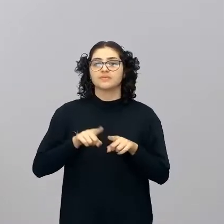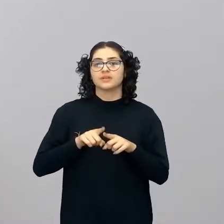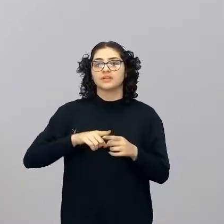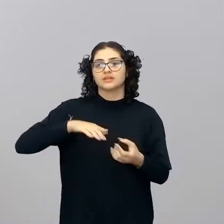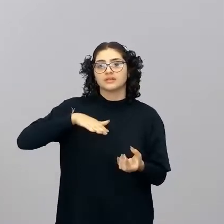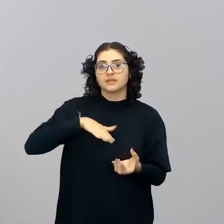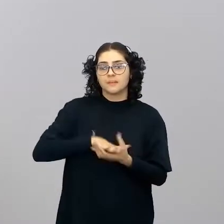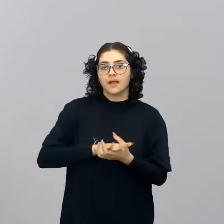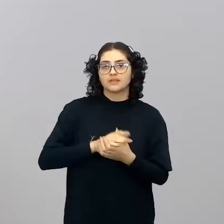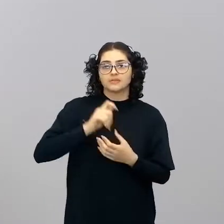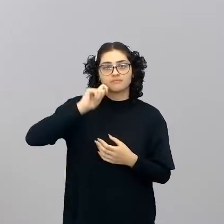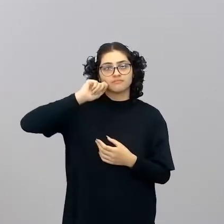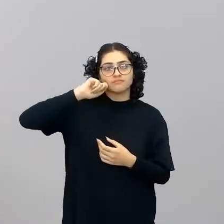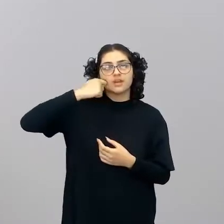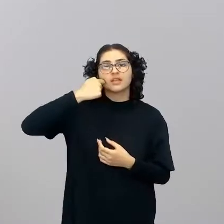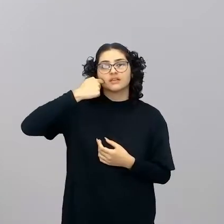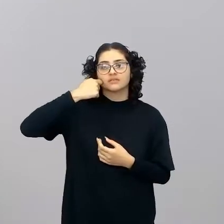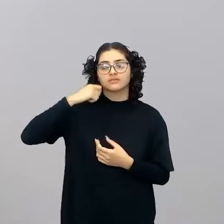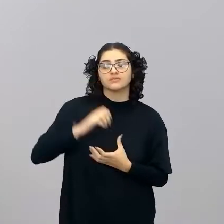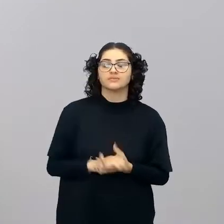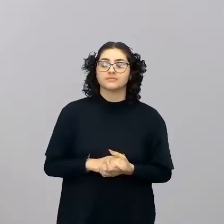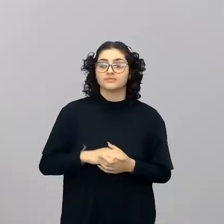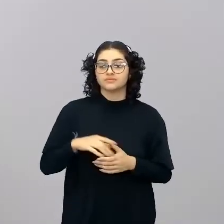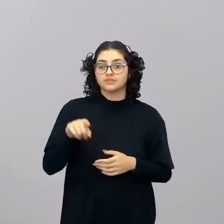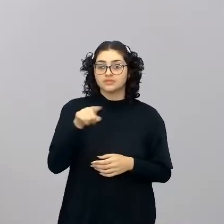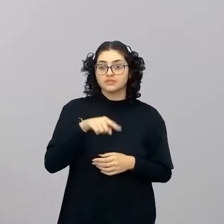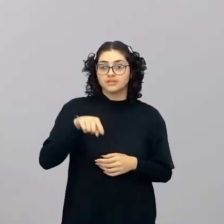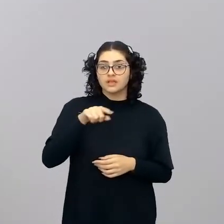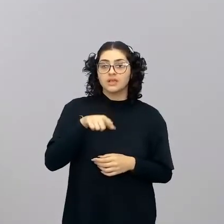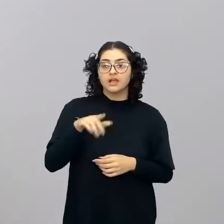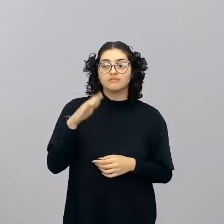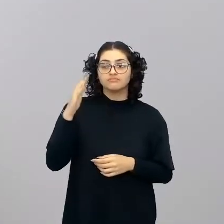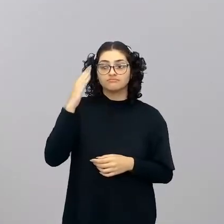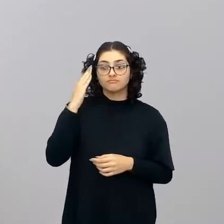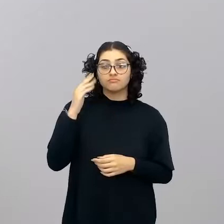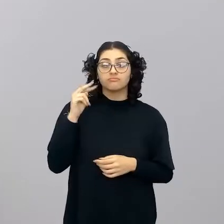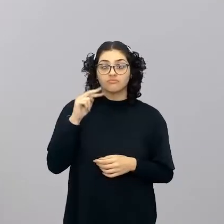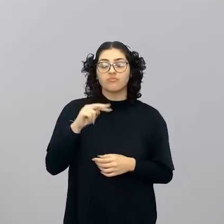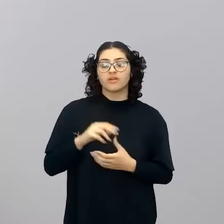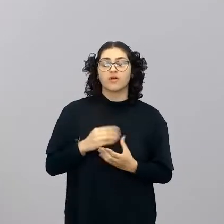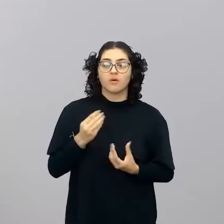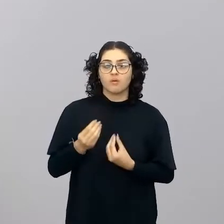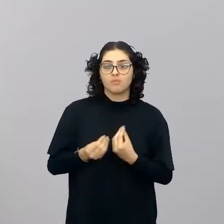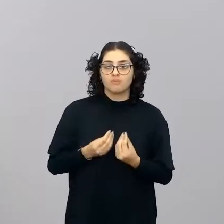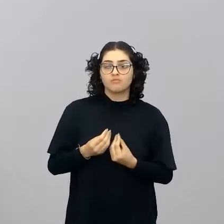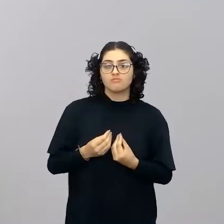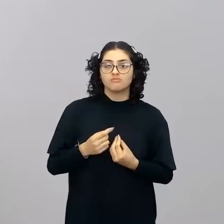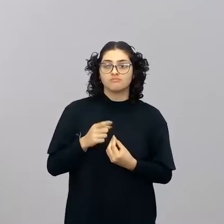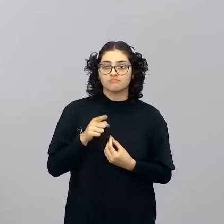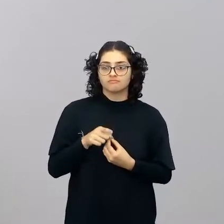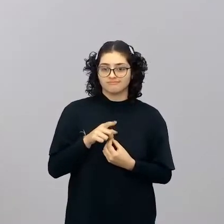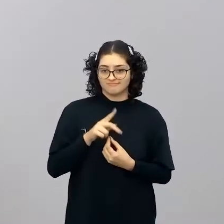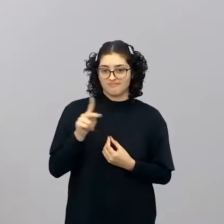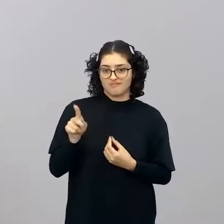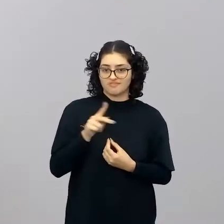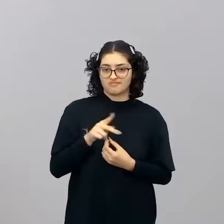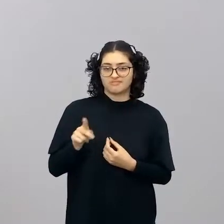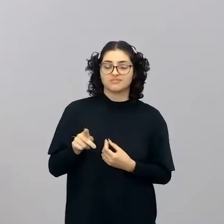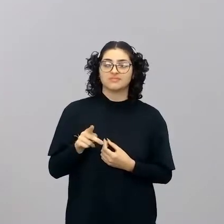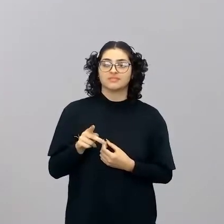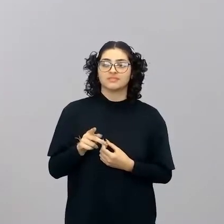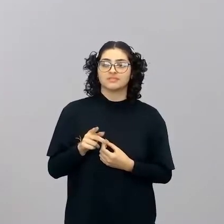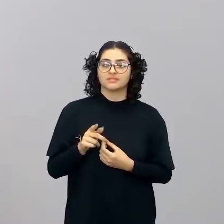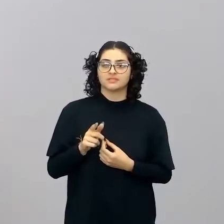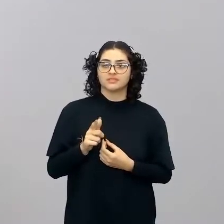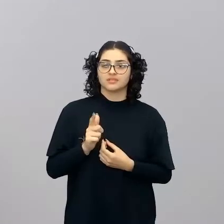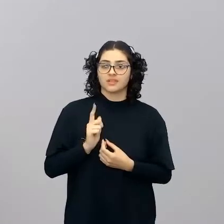né, um tênis preto, para vocês, então, né, terem aí uma noção de como é a professora de vocês aí do